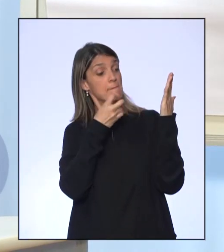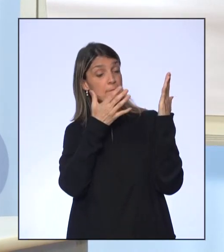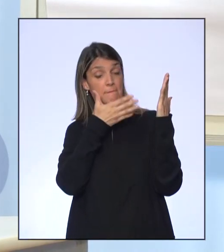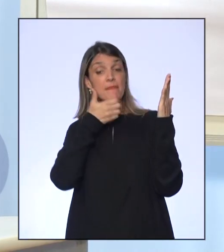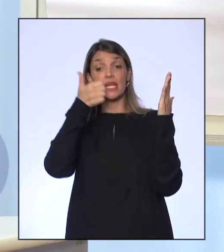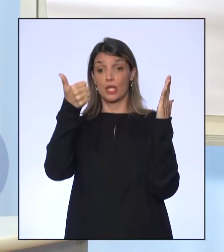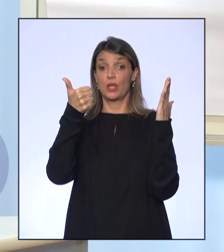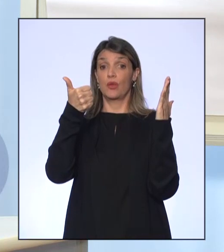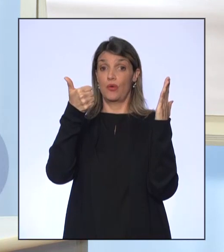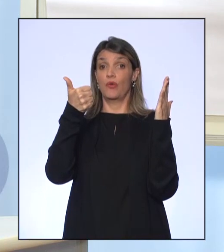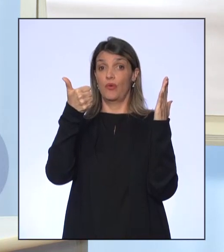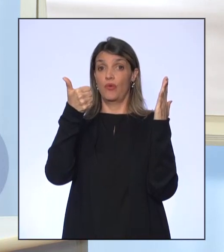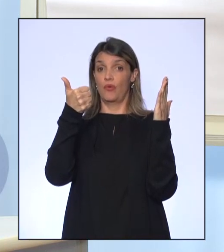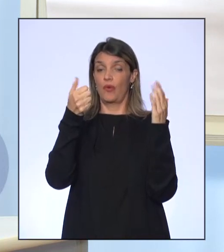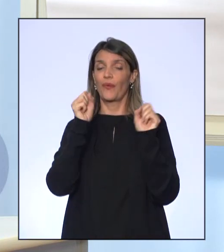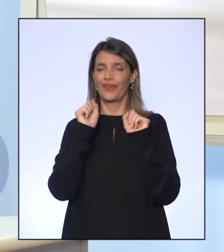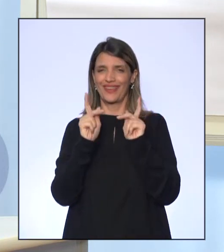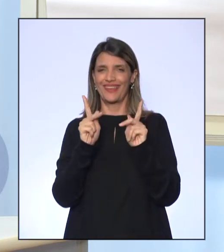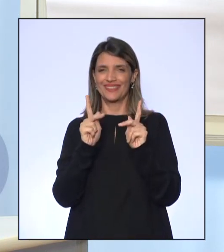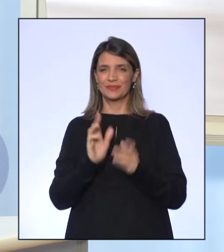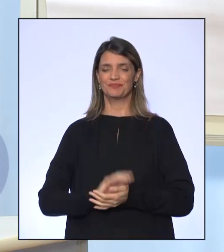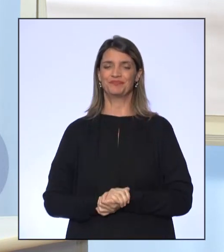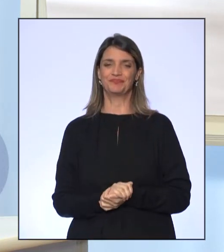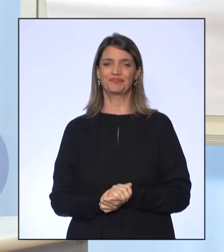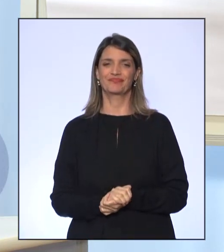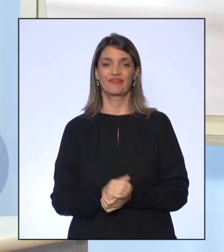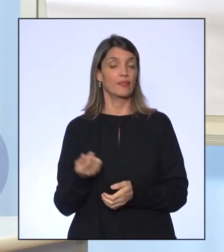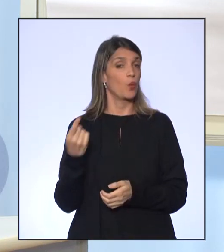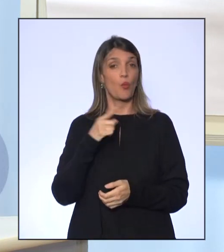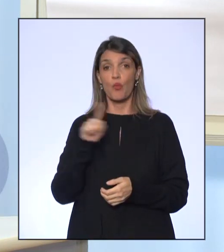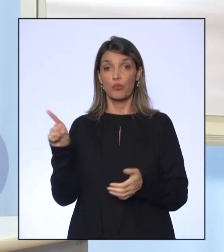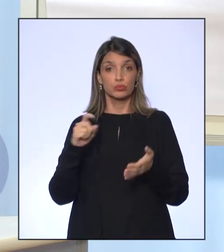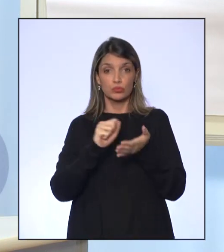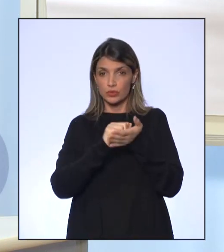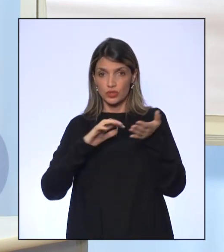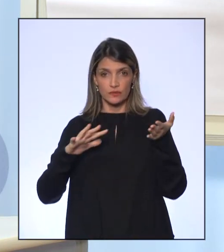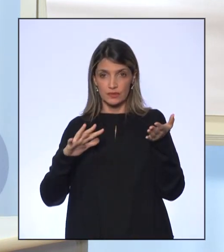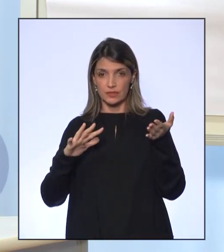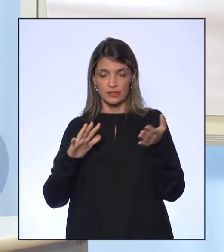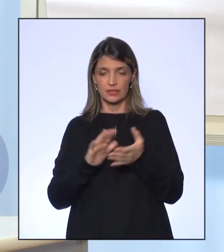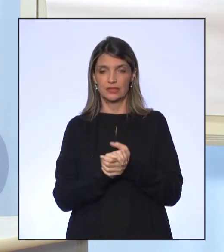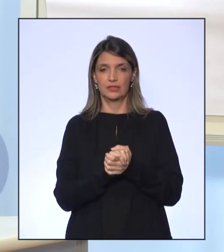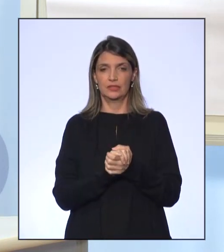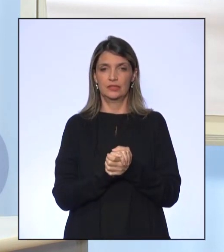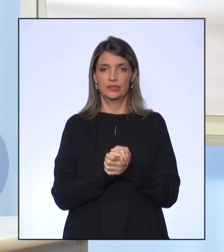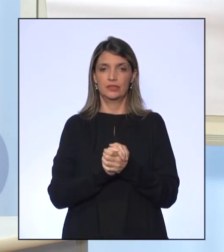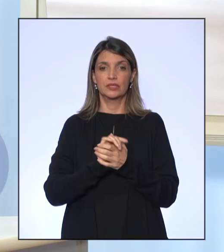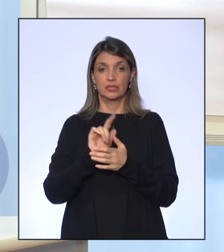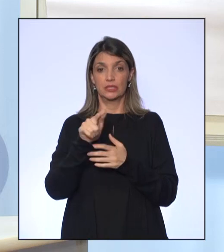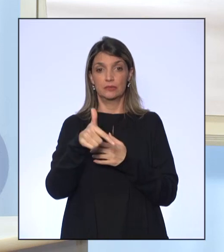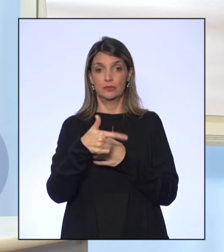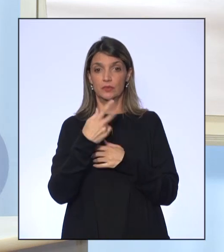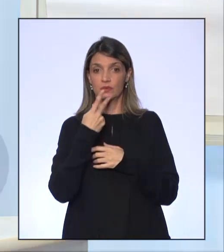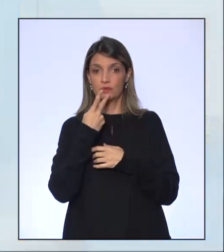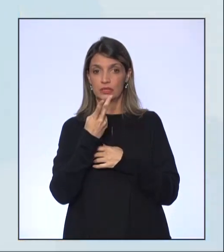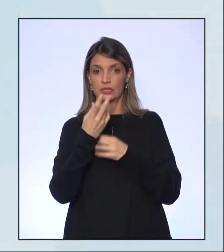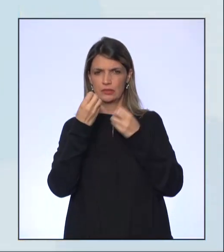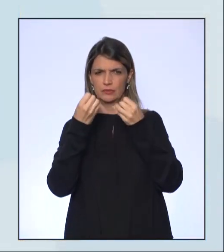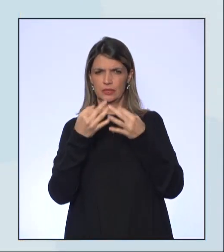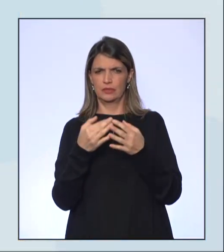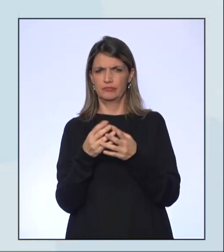vocês conseguem ver até melhor beleza vamos para última atividade aí a gente vou dar alguns comentários para vocês tá bom